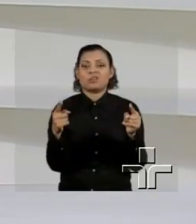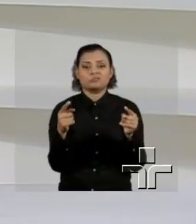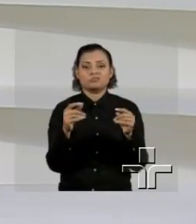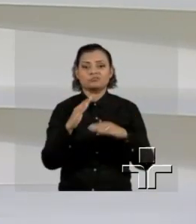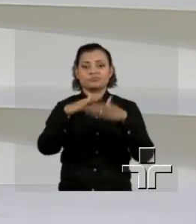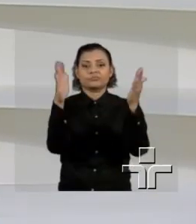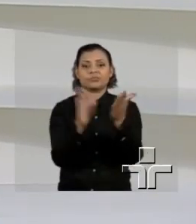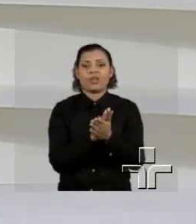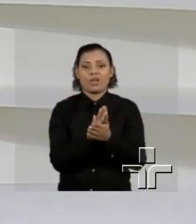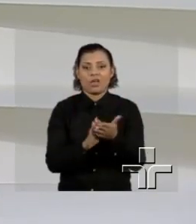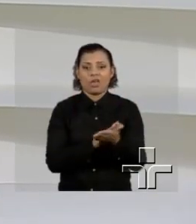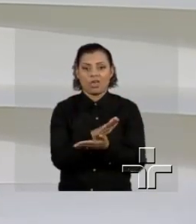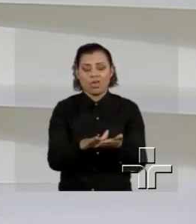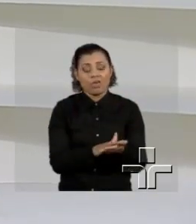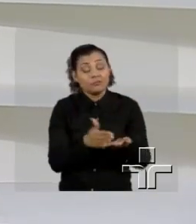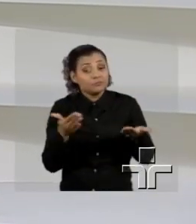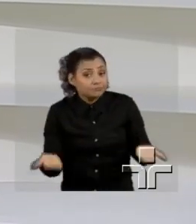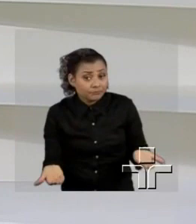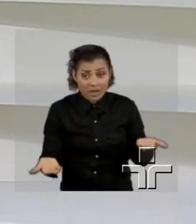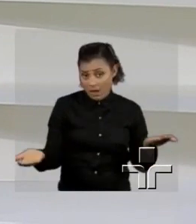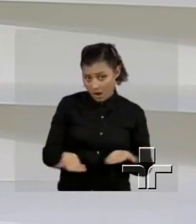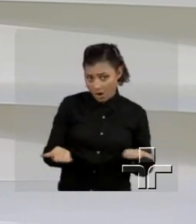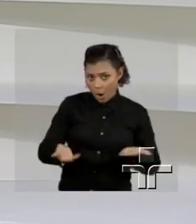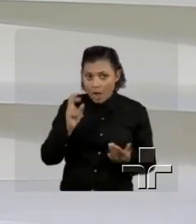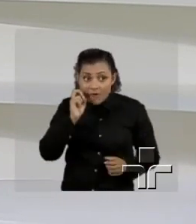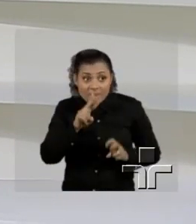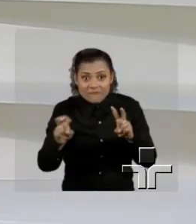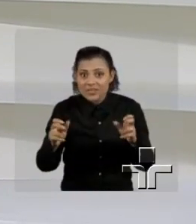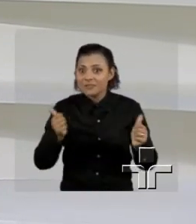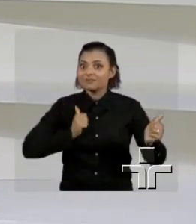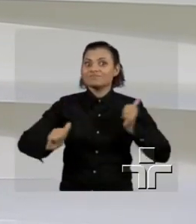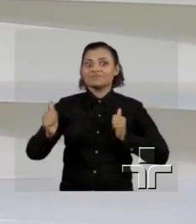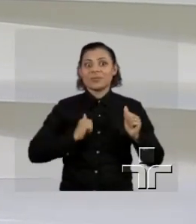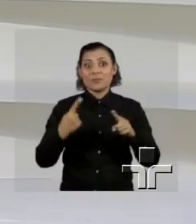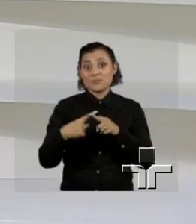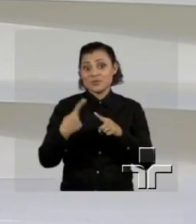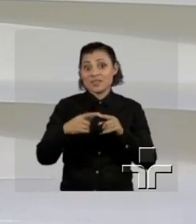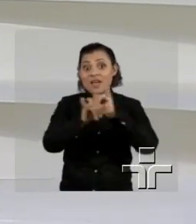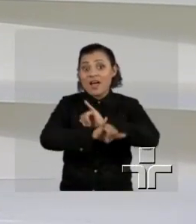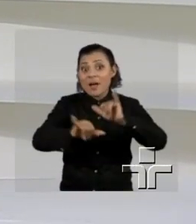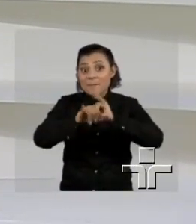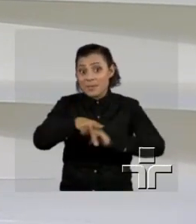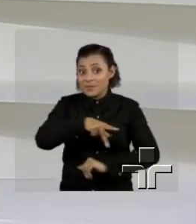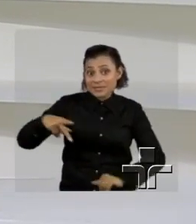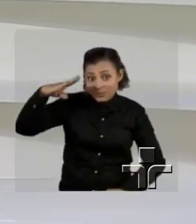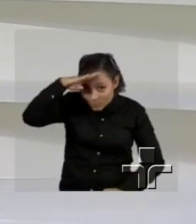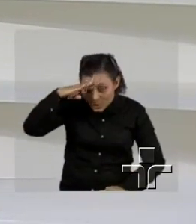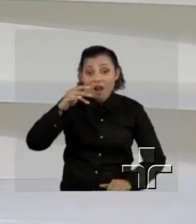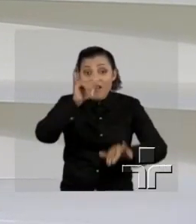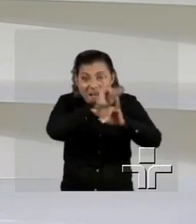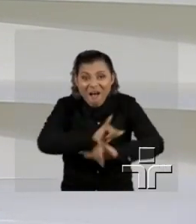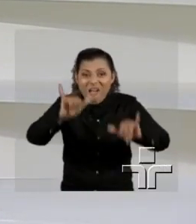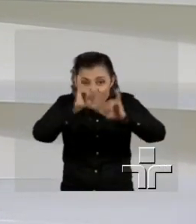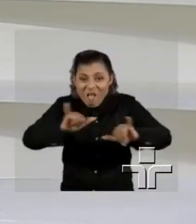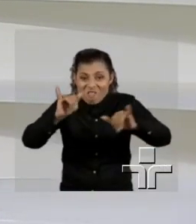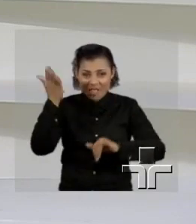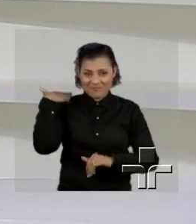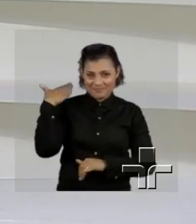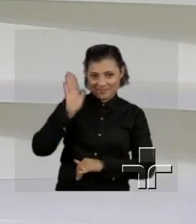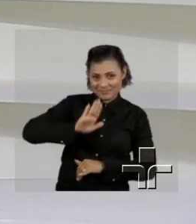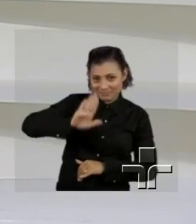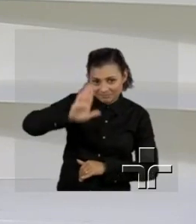eu acho que o Brasil precisa de alguns exemplos que tem que se pensar nisso também. General, as Forças